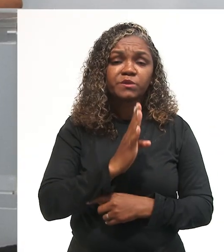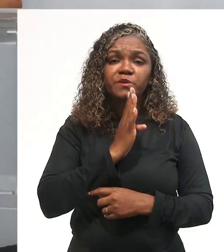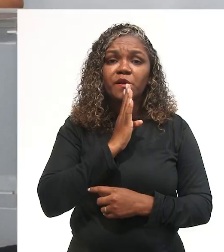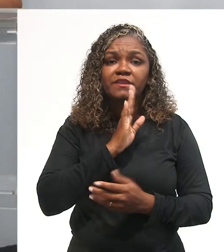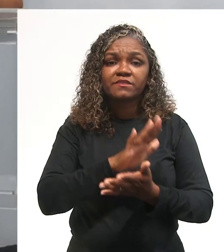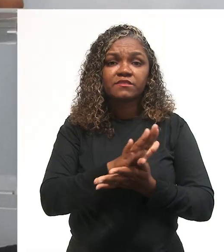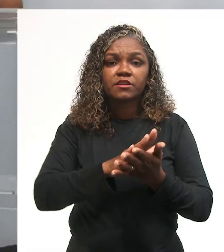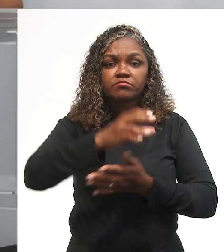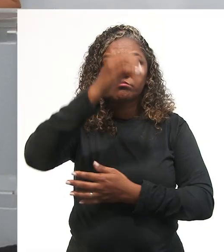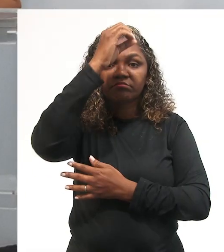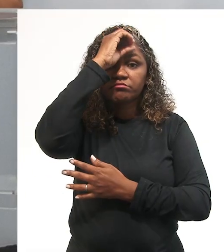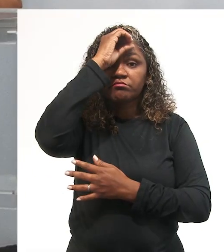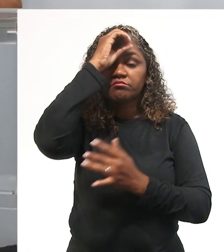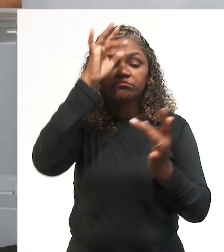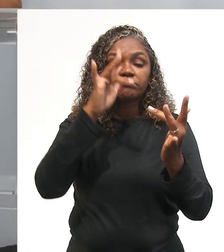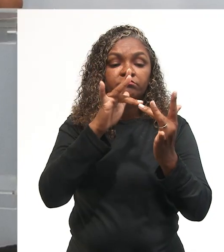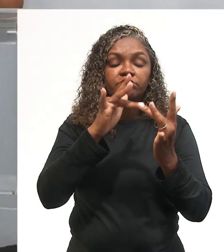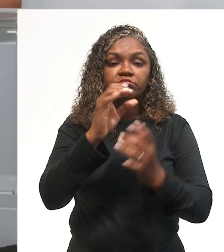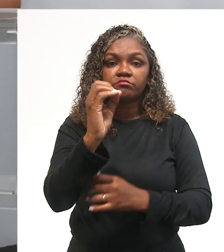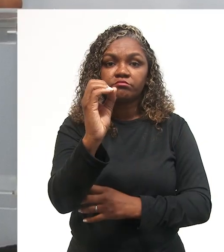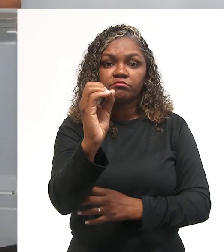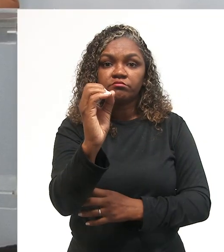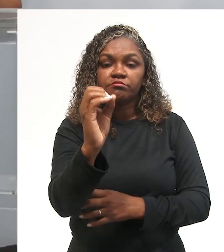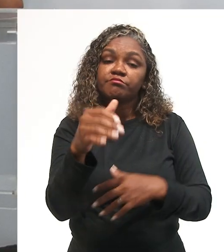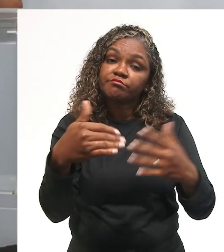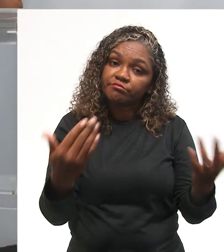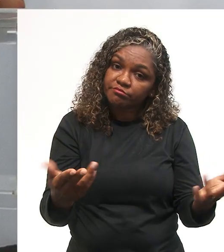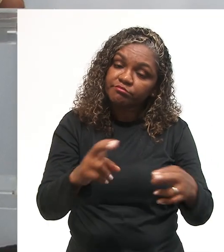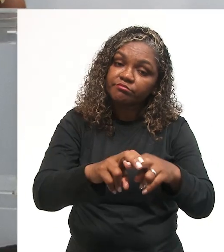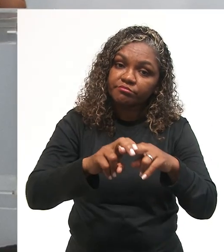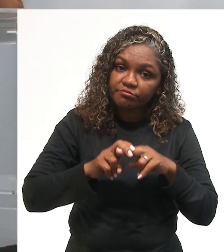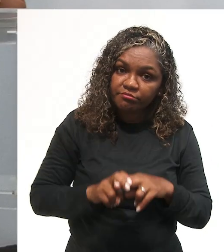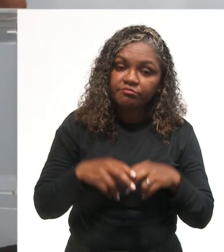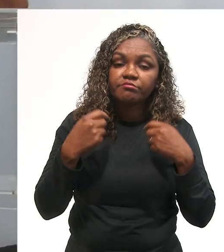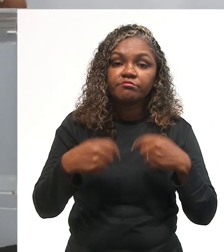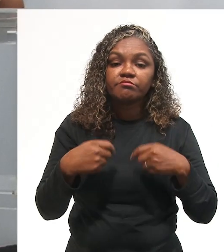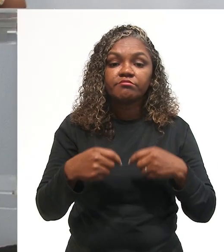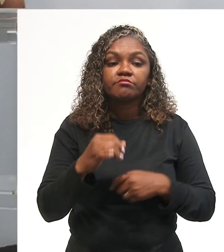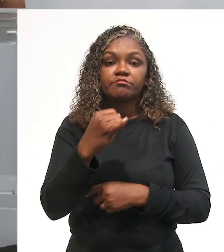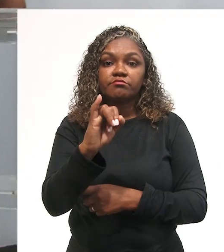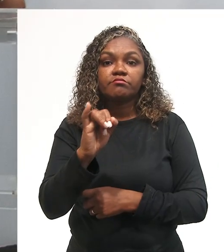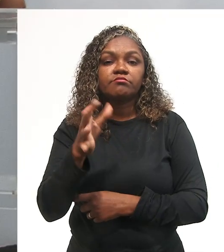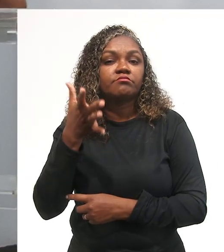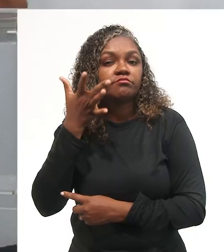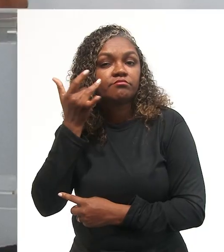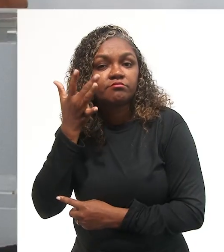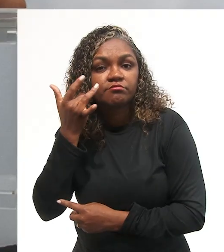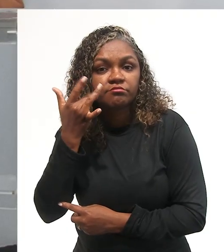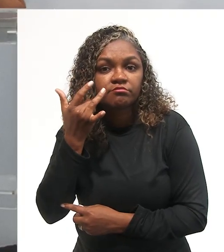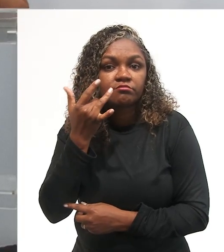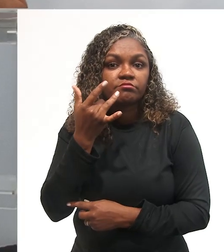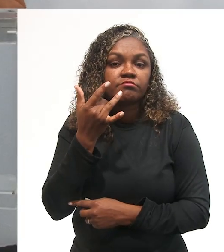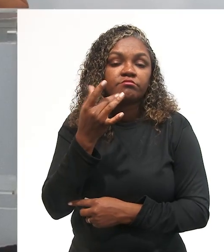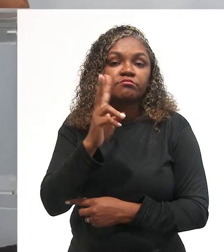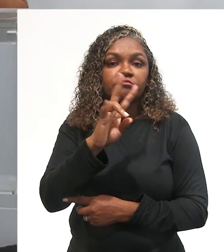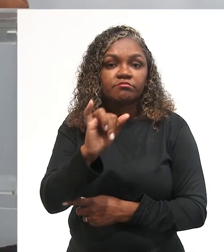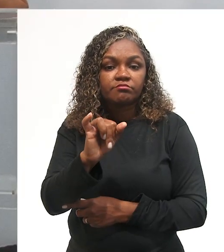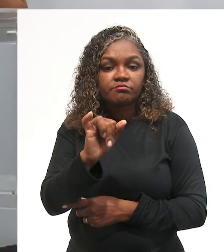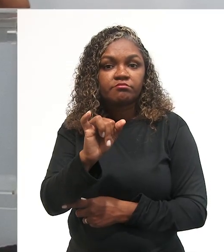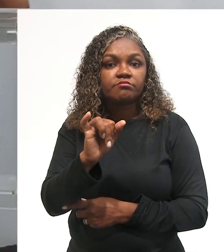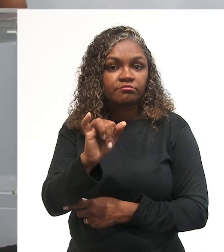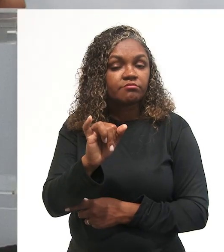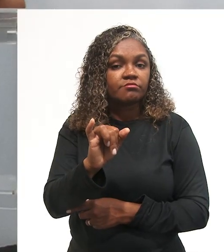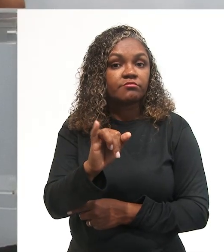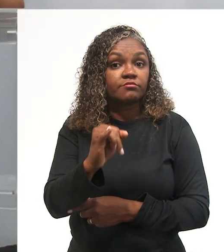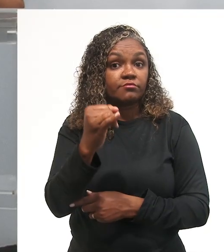nada, nunca teve contato, né? Em uma pesquisa de cunho exploratório, que tem o objetivo justamente provocar essa